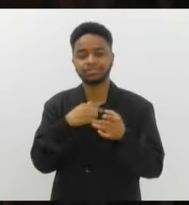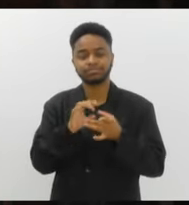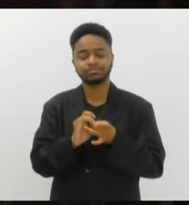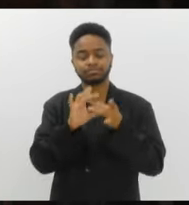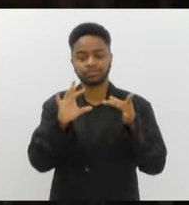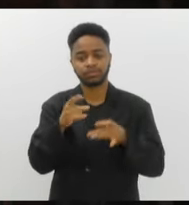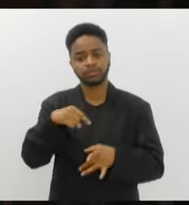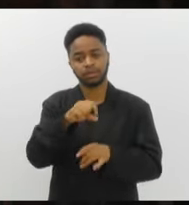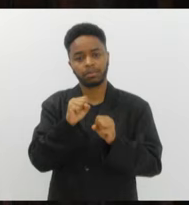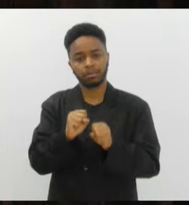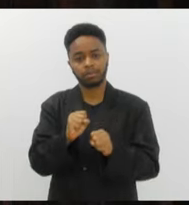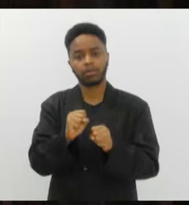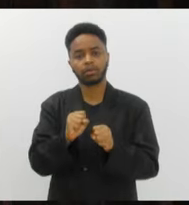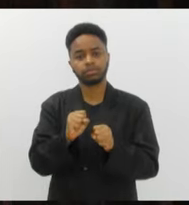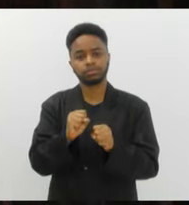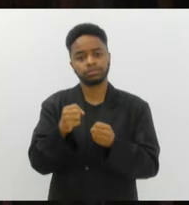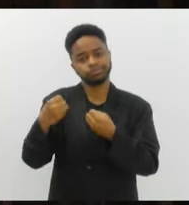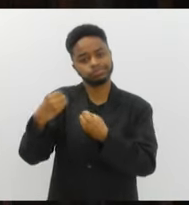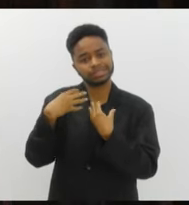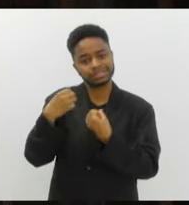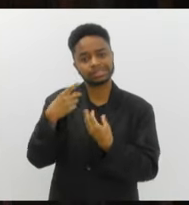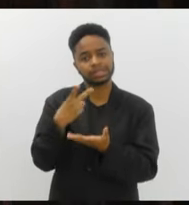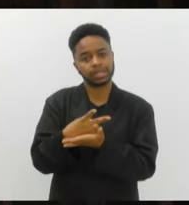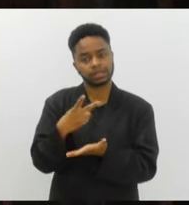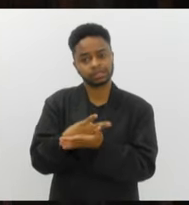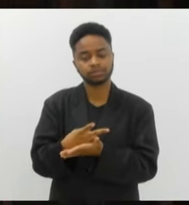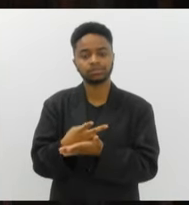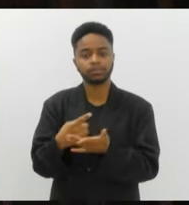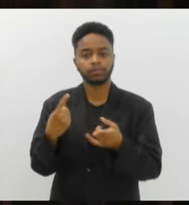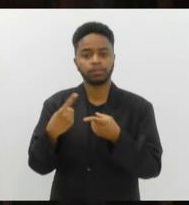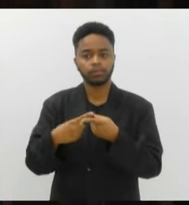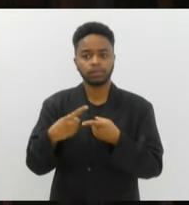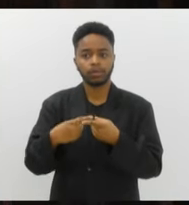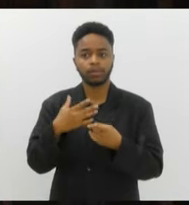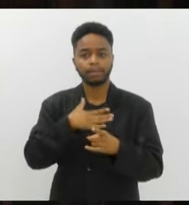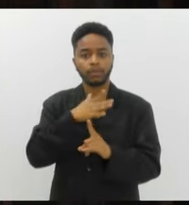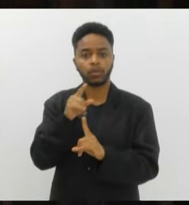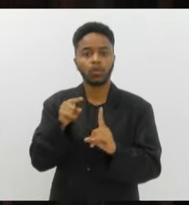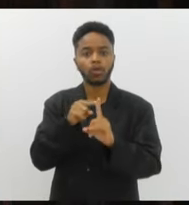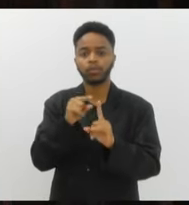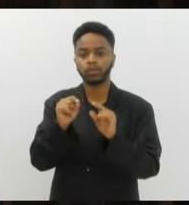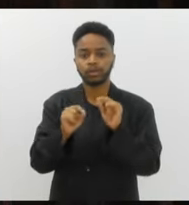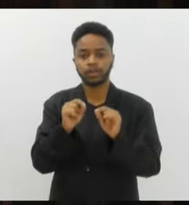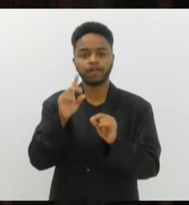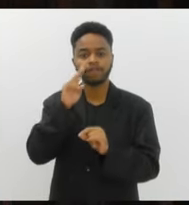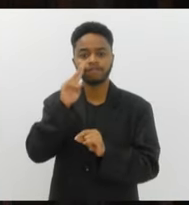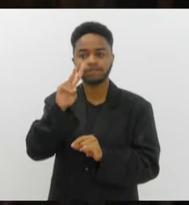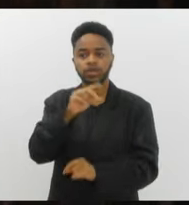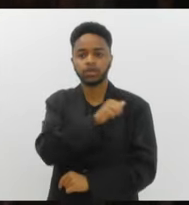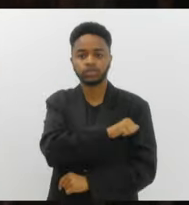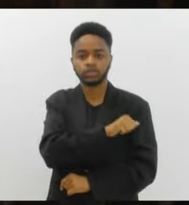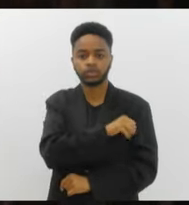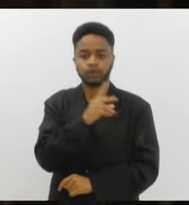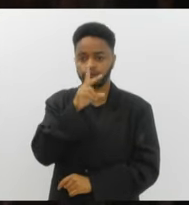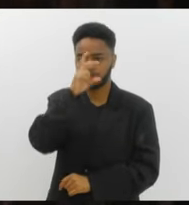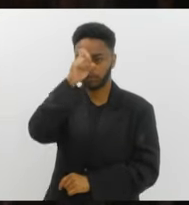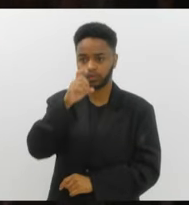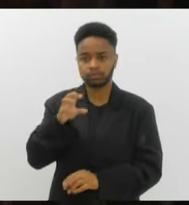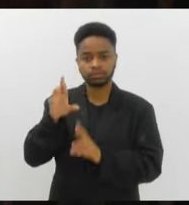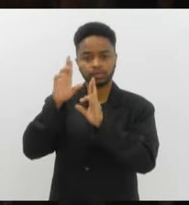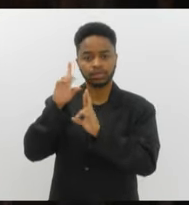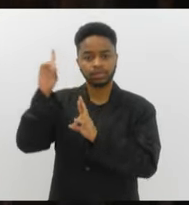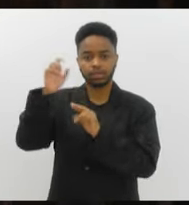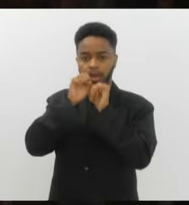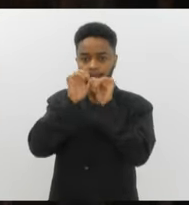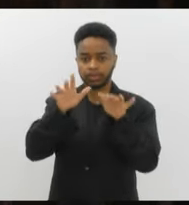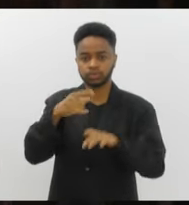disposição dessa casa para aprender muito com vocês, porque o objetivo do Bruno é ver um Estado do Rio mais forte. Que Deus nos abençoe,